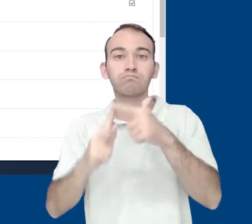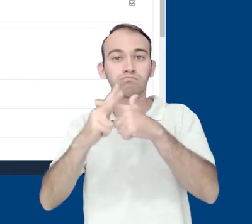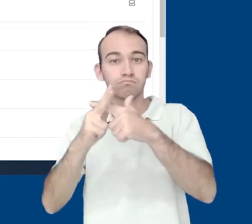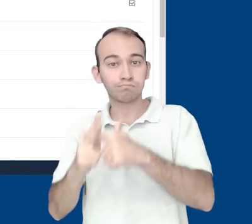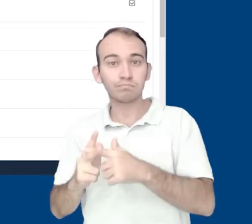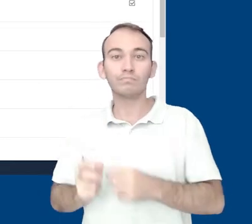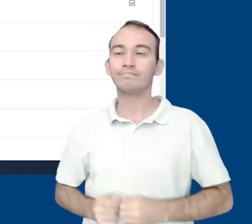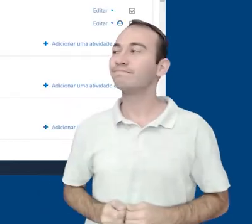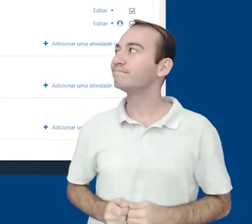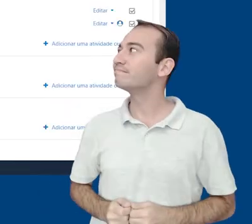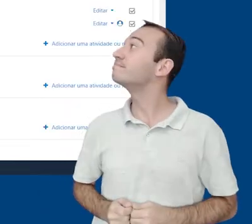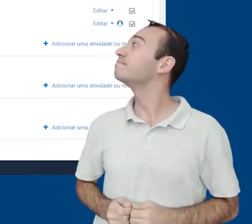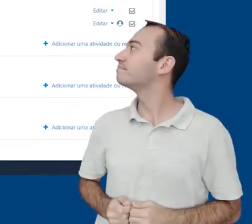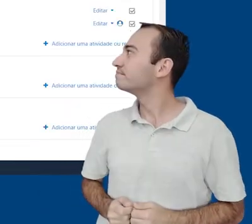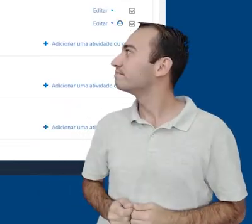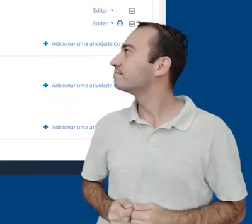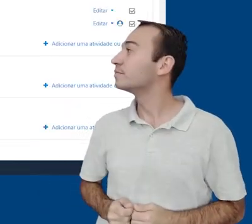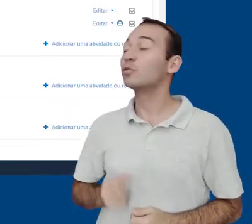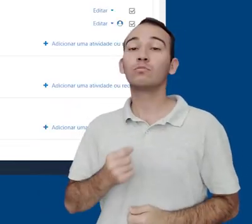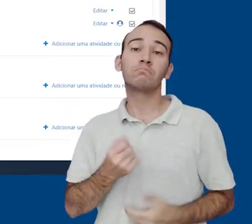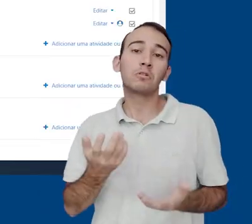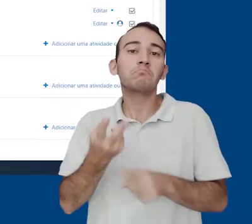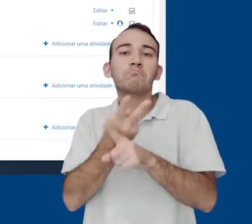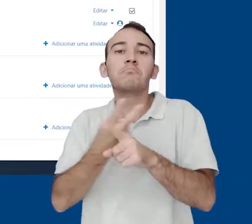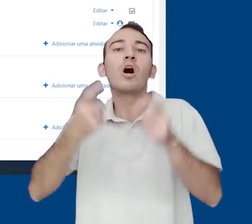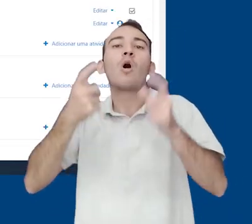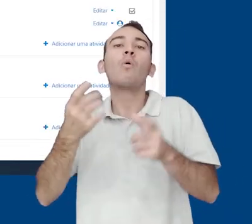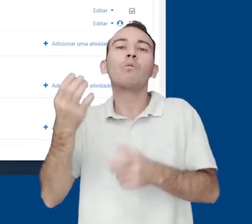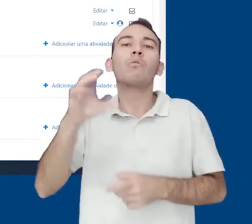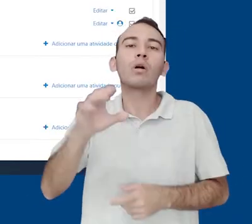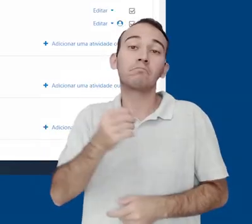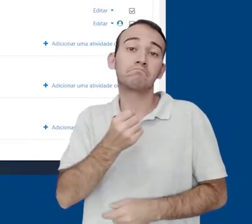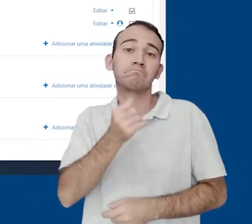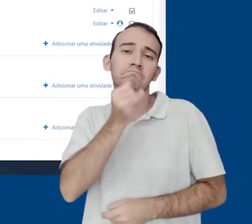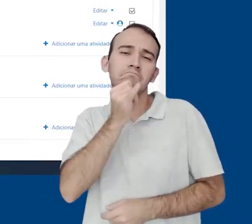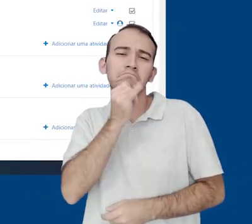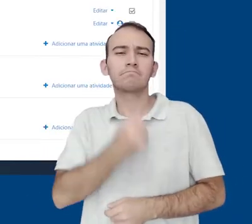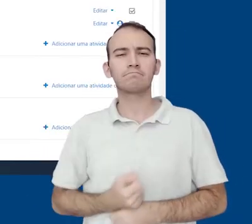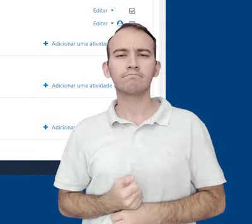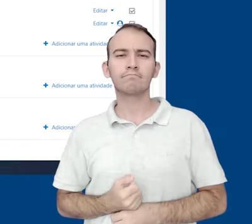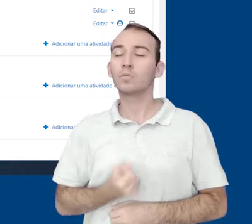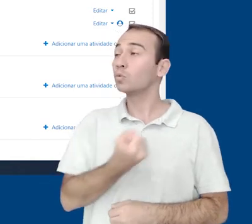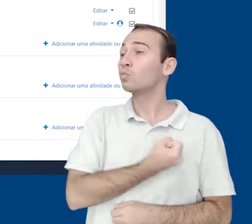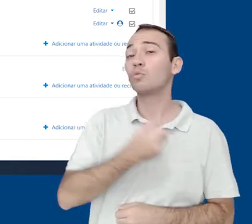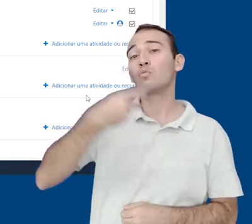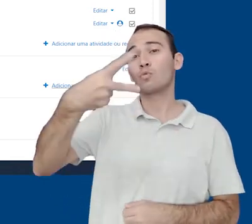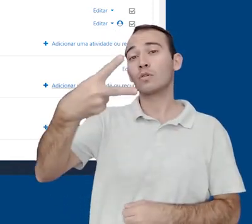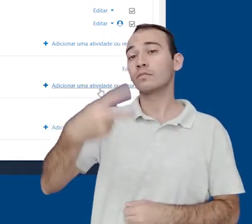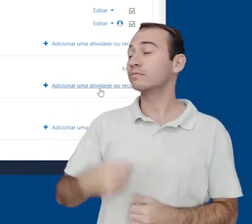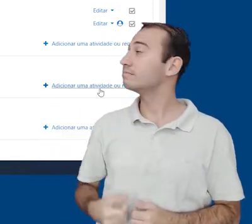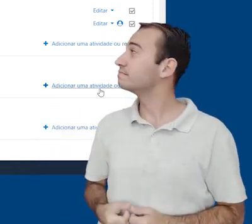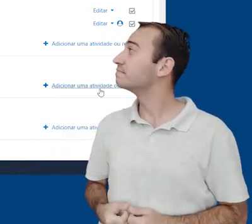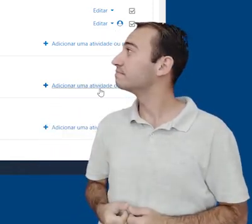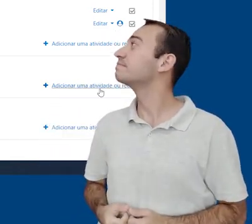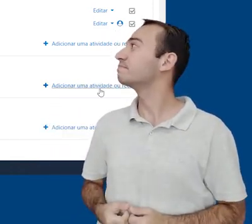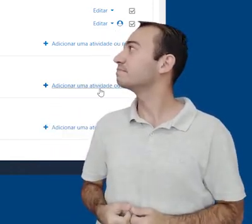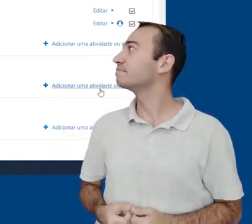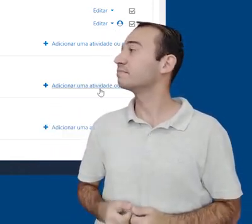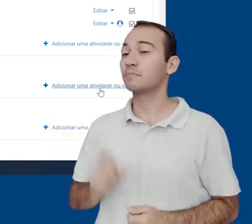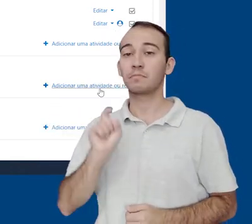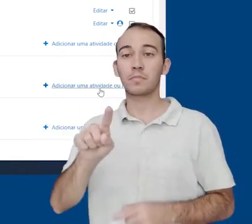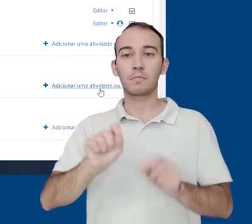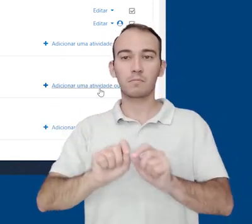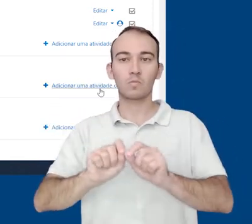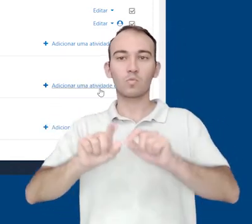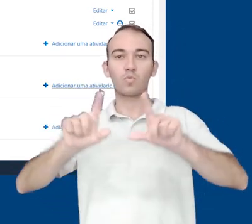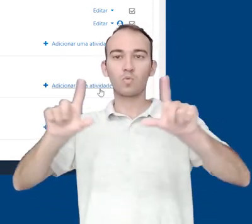temos que ativar edição, escolher o tópico onde o recurso será inserido, escolheremos o tópico 2, clicar no